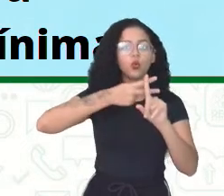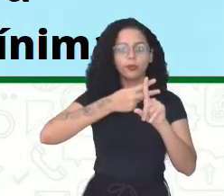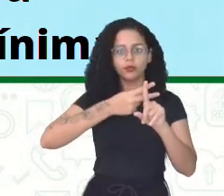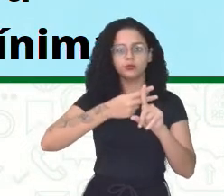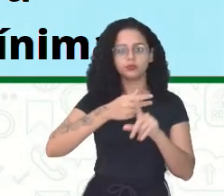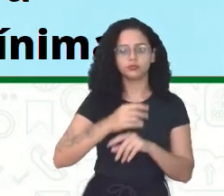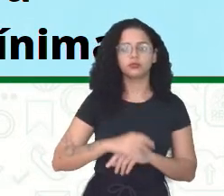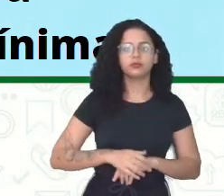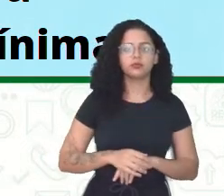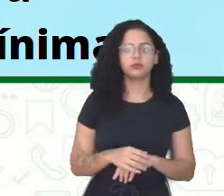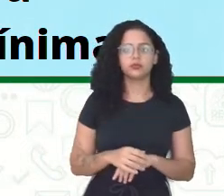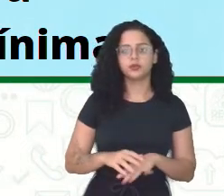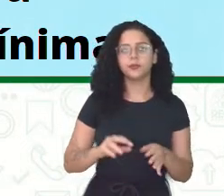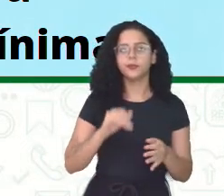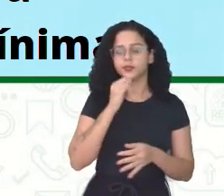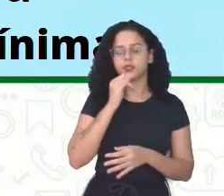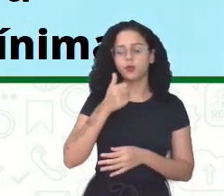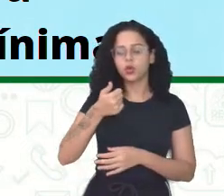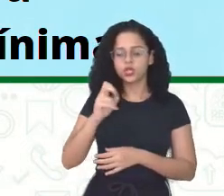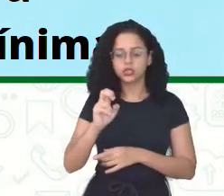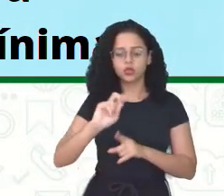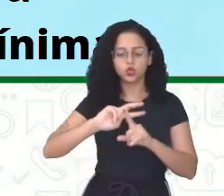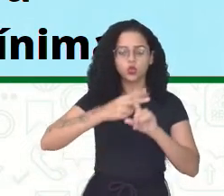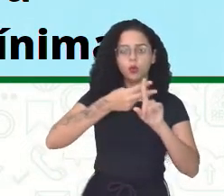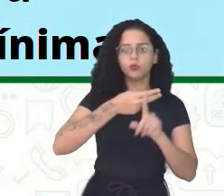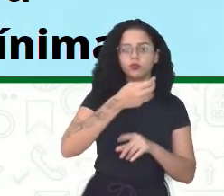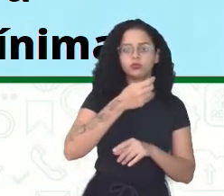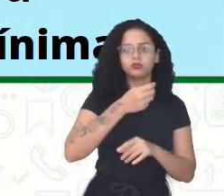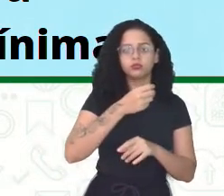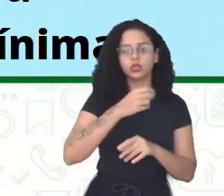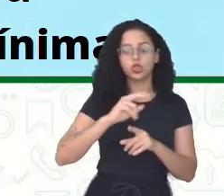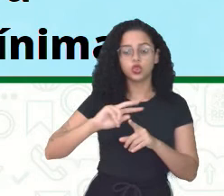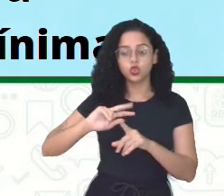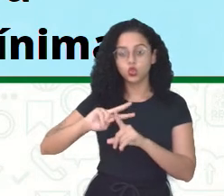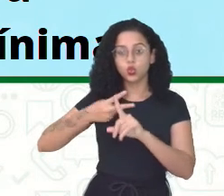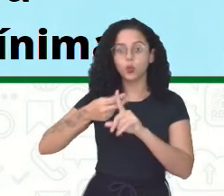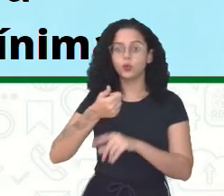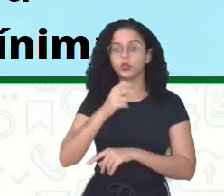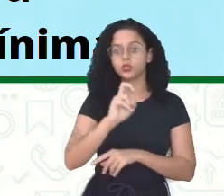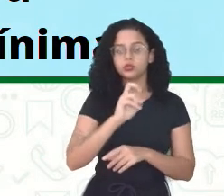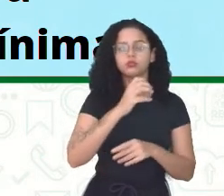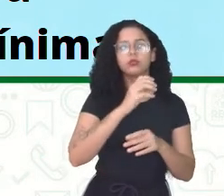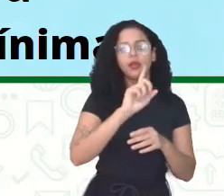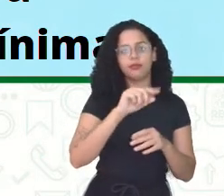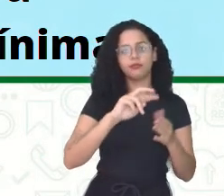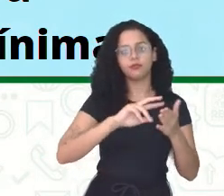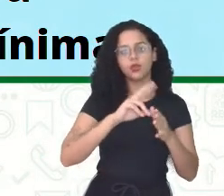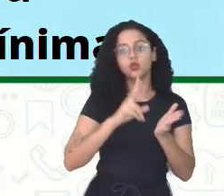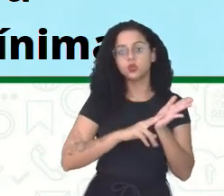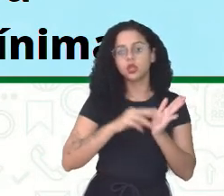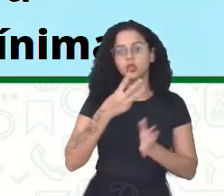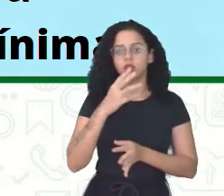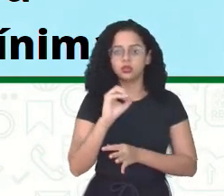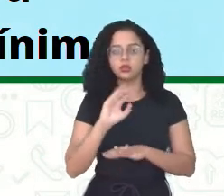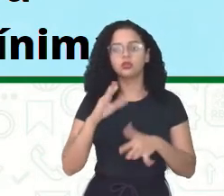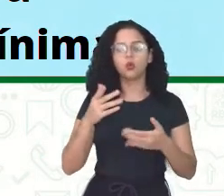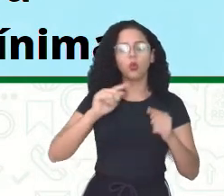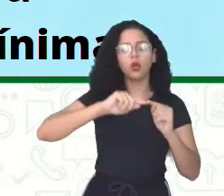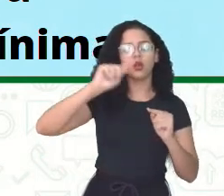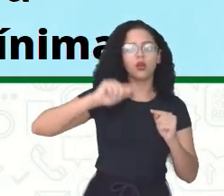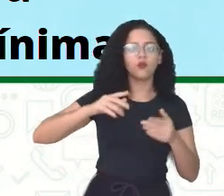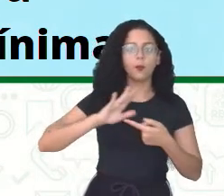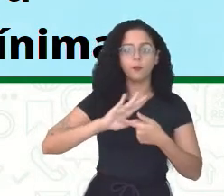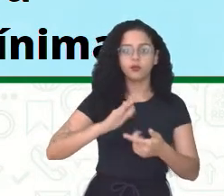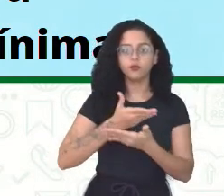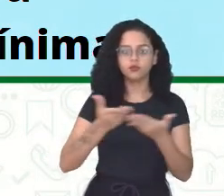certo? Então, o gráfico mostra para você várias situações, só